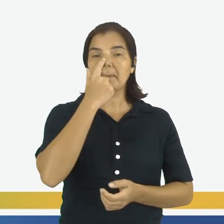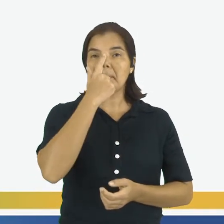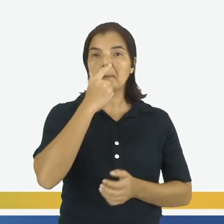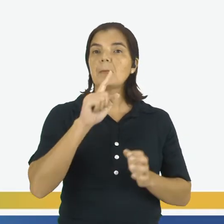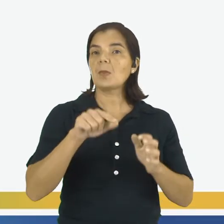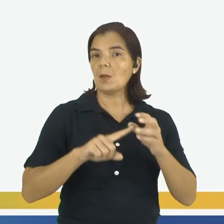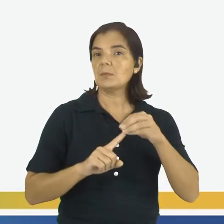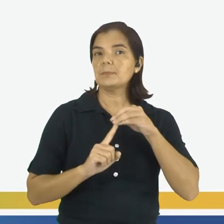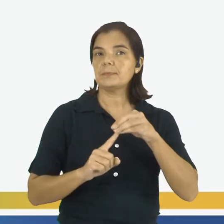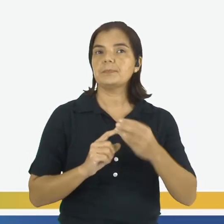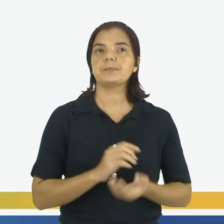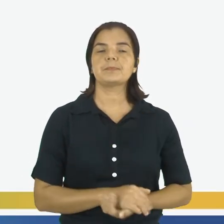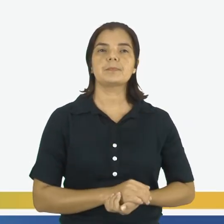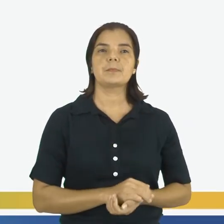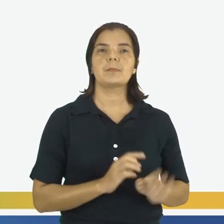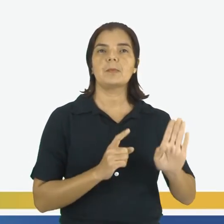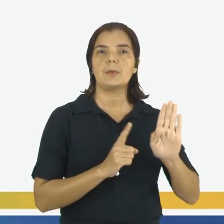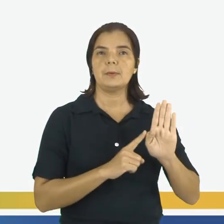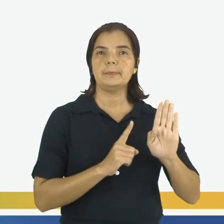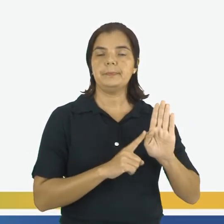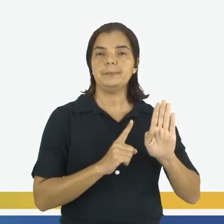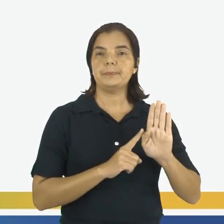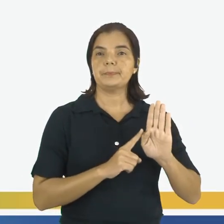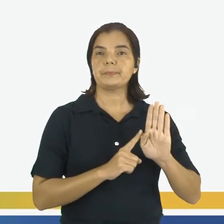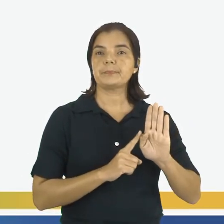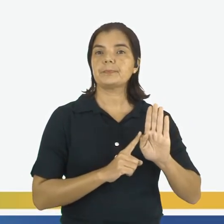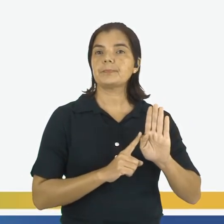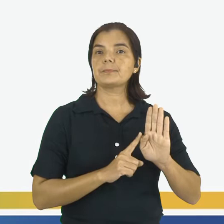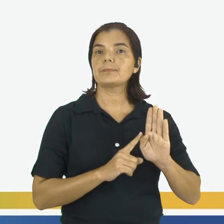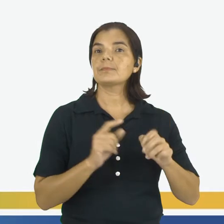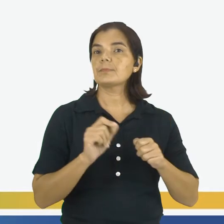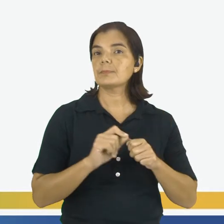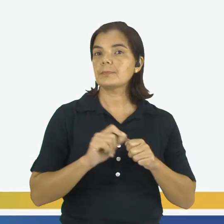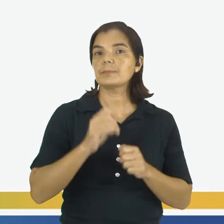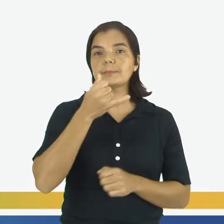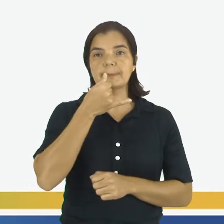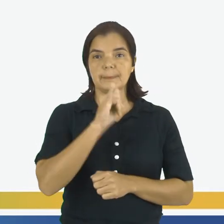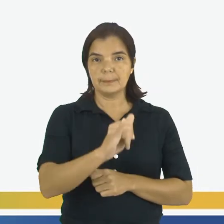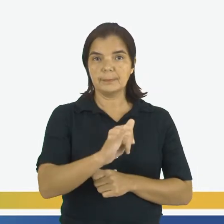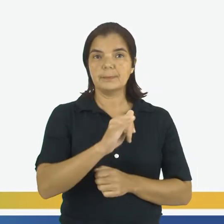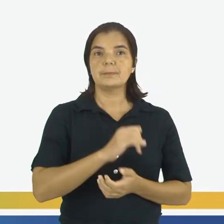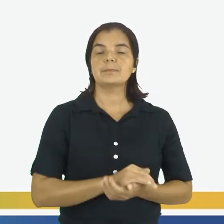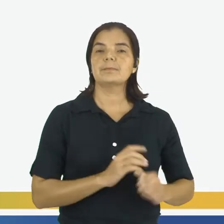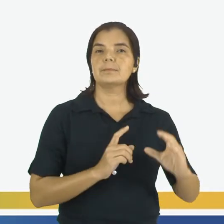É esse o objetivo? É para a produção de energia?